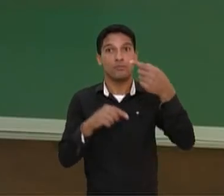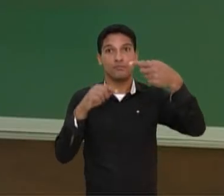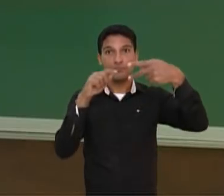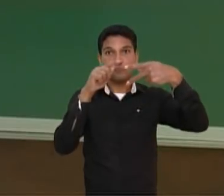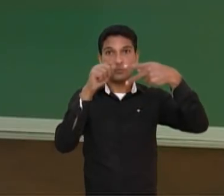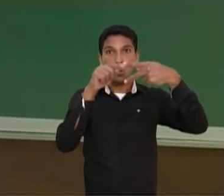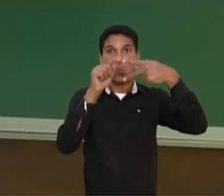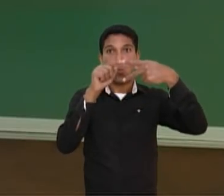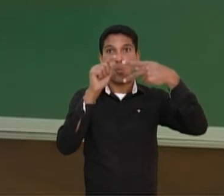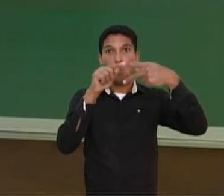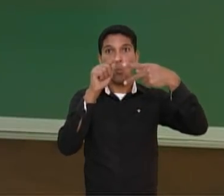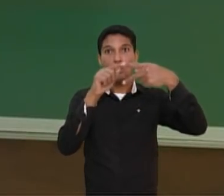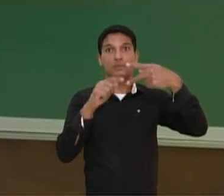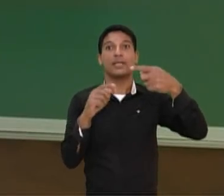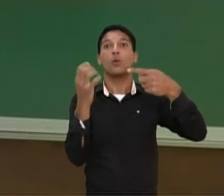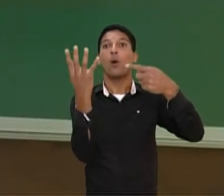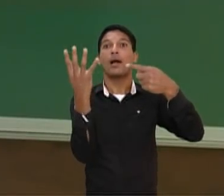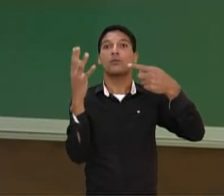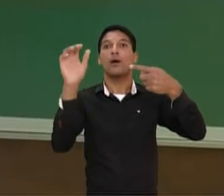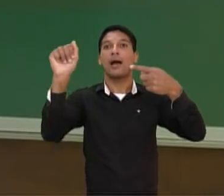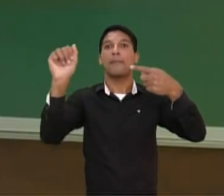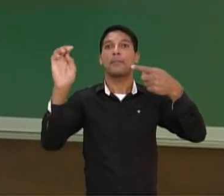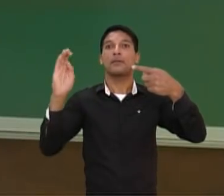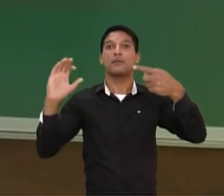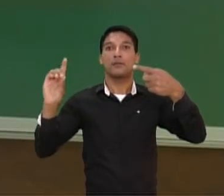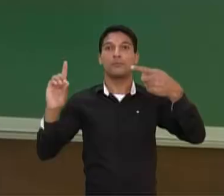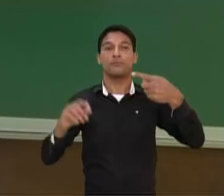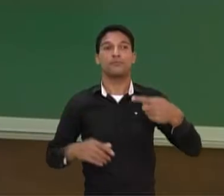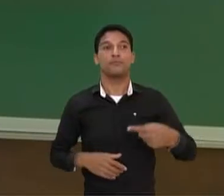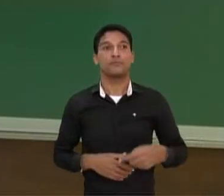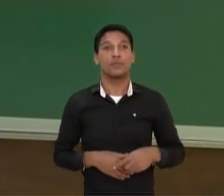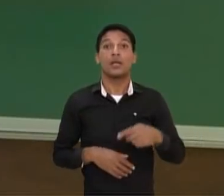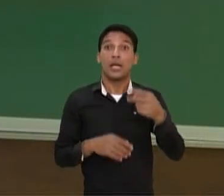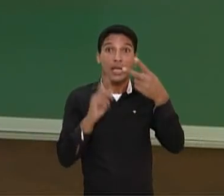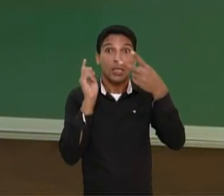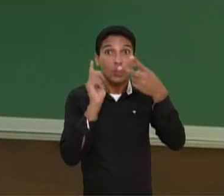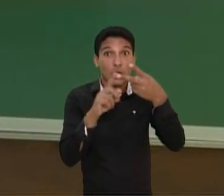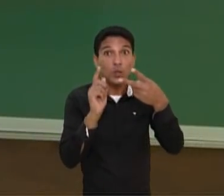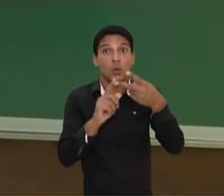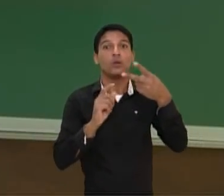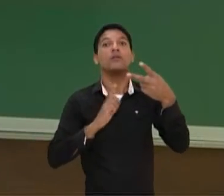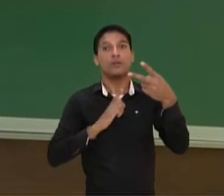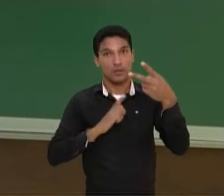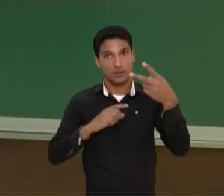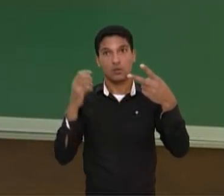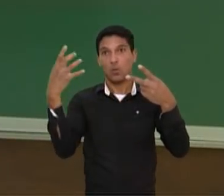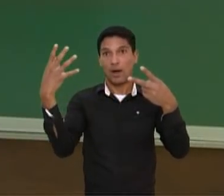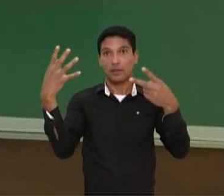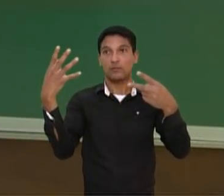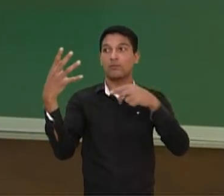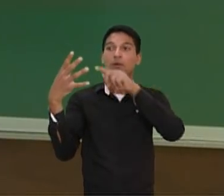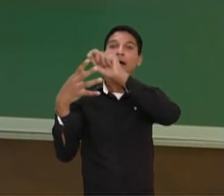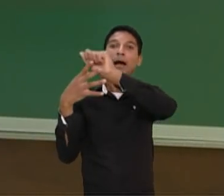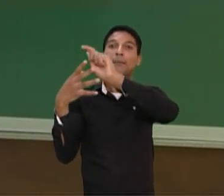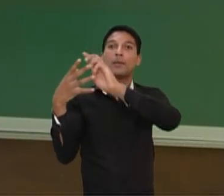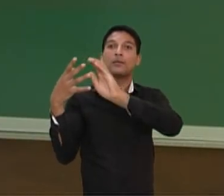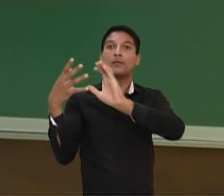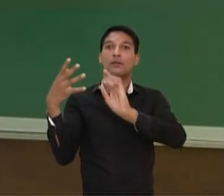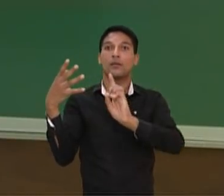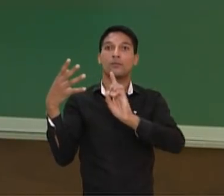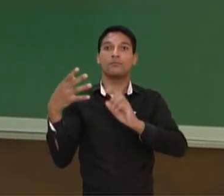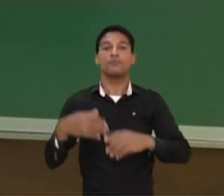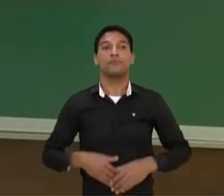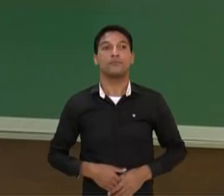temos 4 opções, letra A, B, C e D. Para a pergunta número 2, também temos 4 opções, A, B, C e